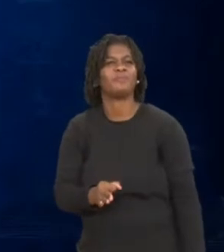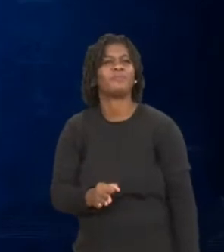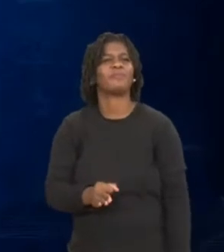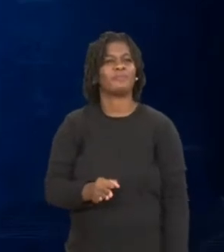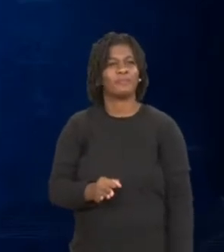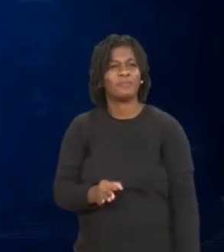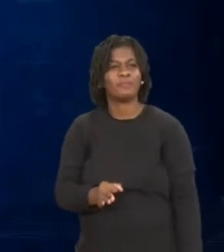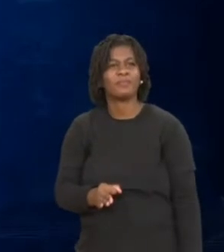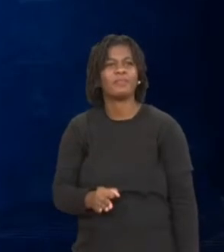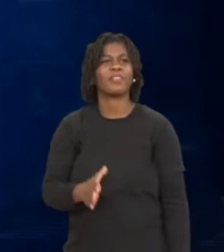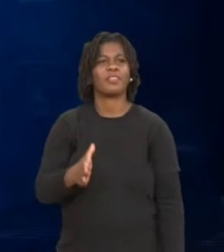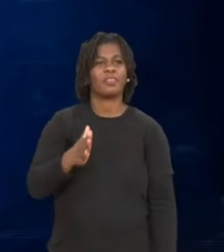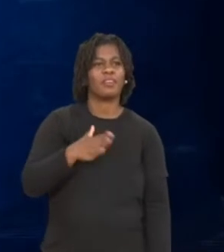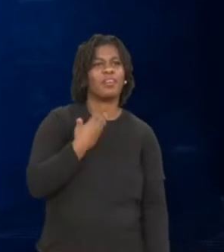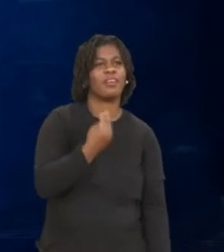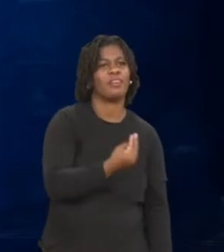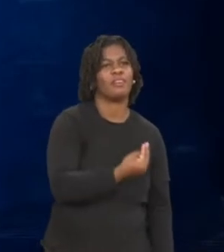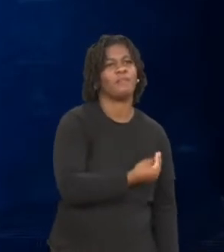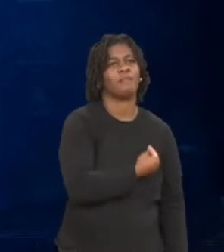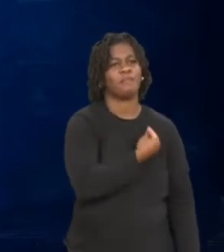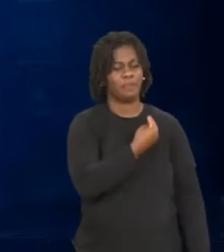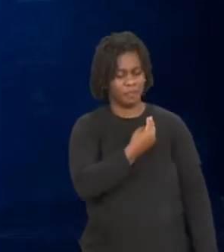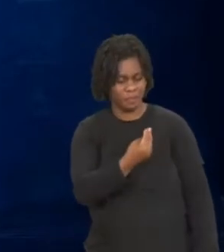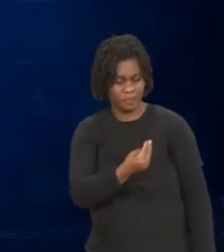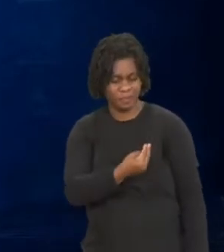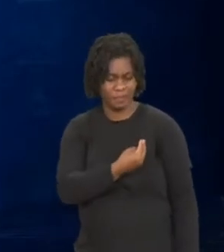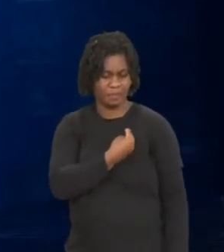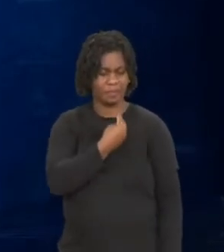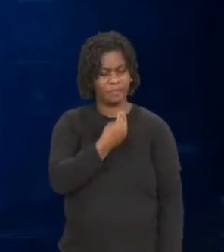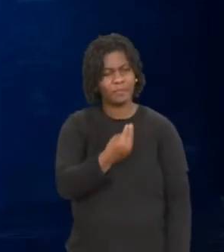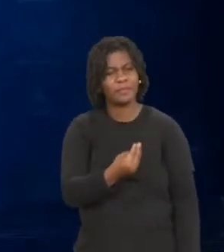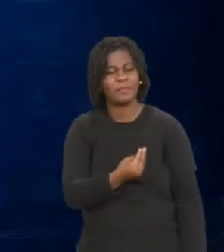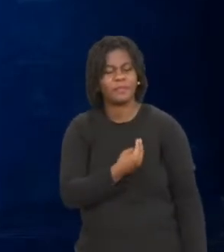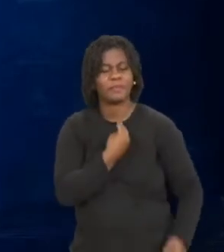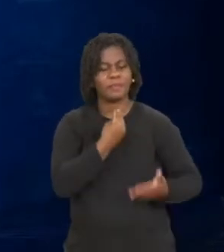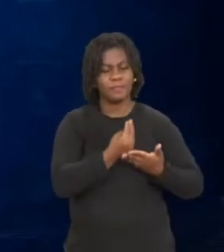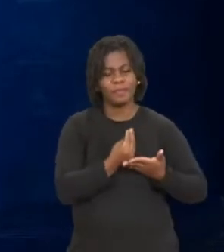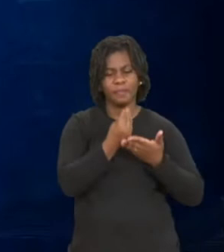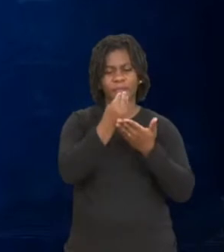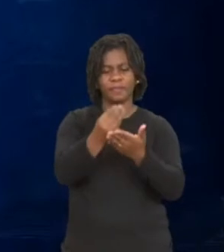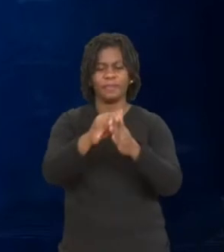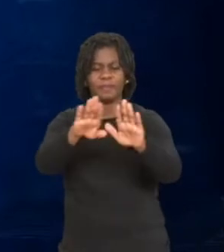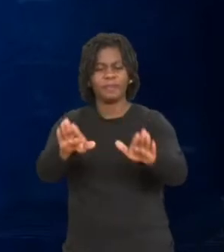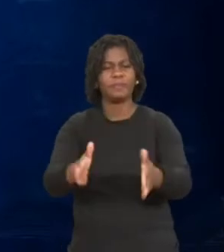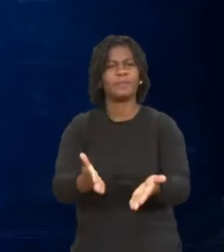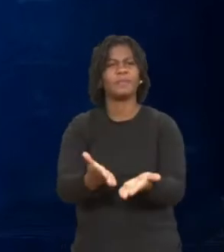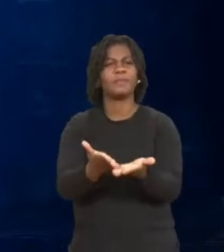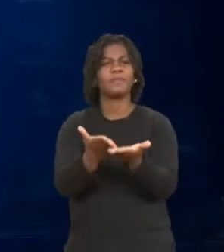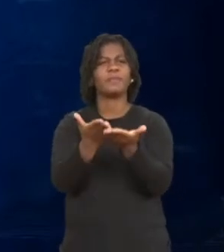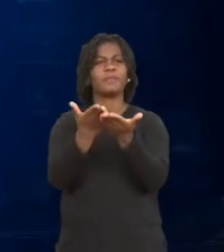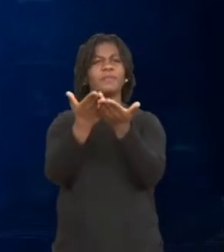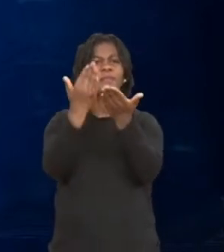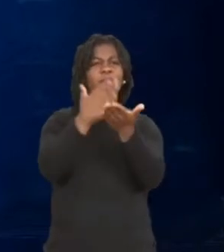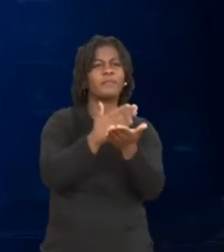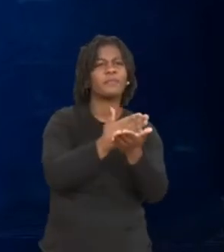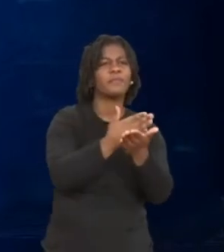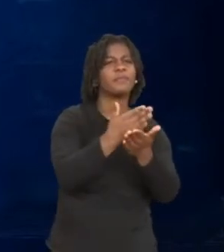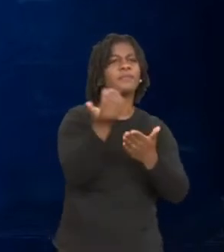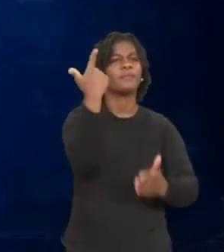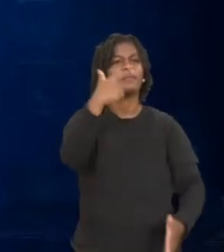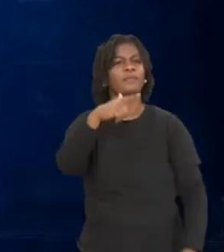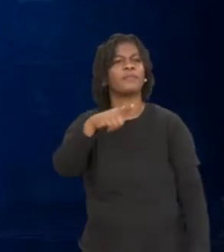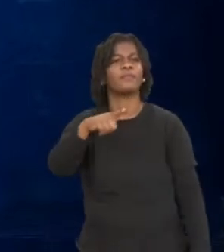decisão. A minha vida nesse altar irá recomeçar. A minha vida nesse altar irá